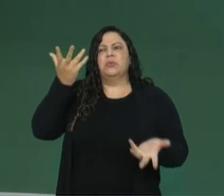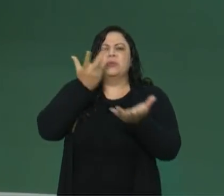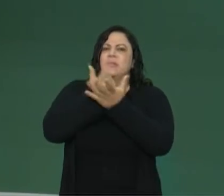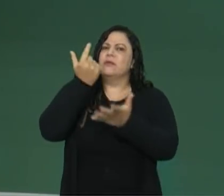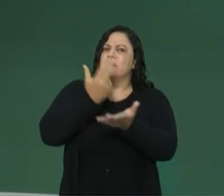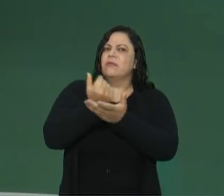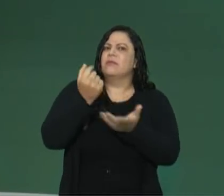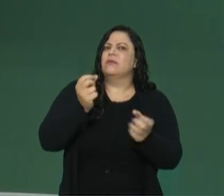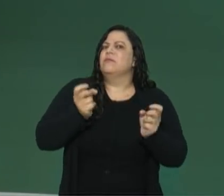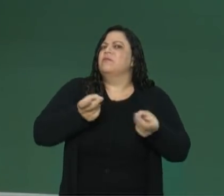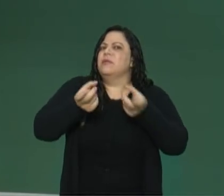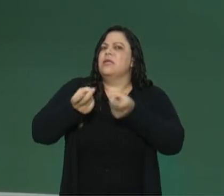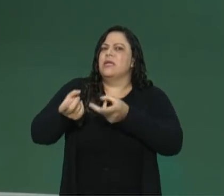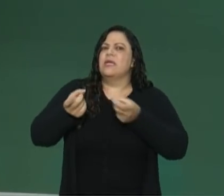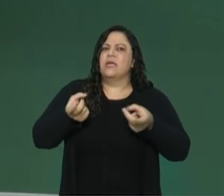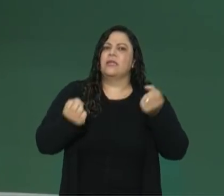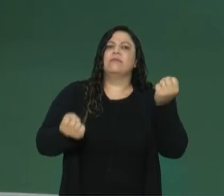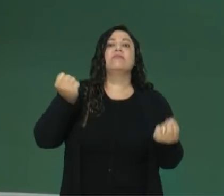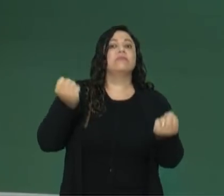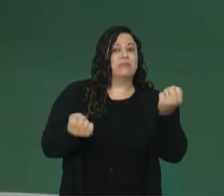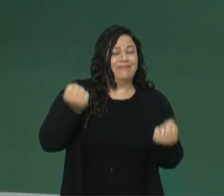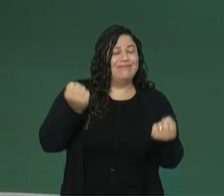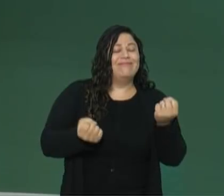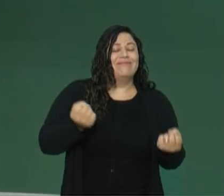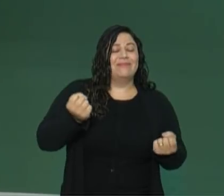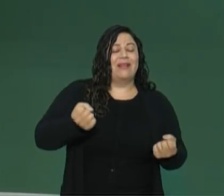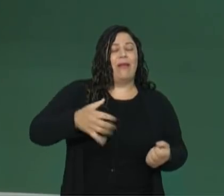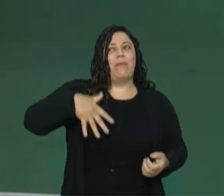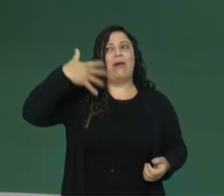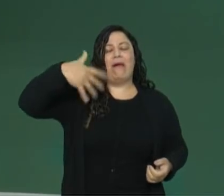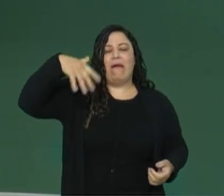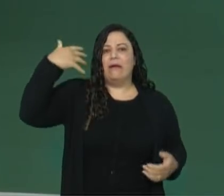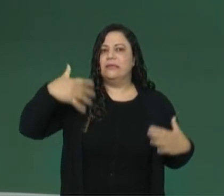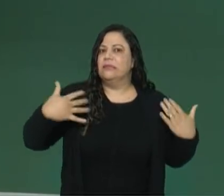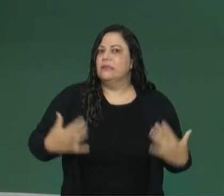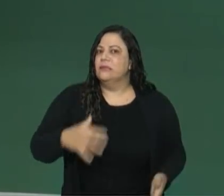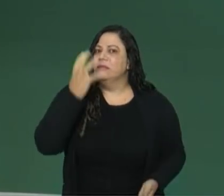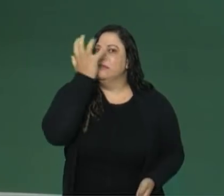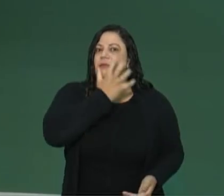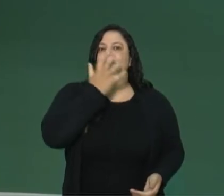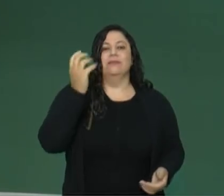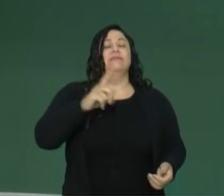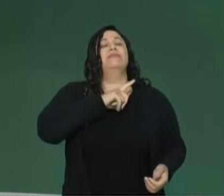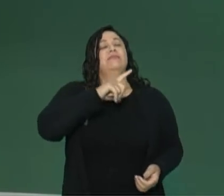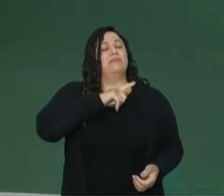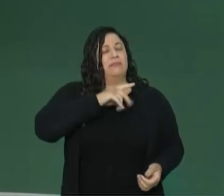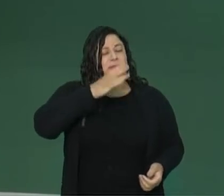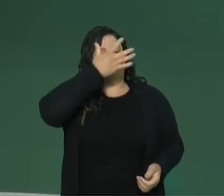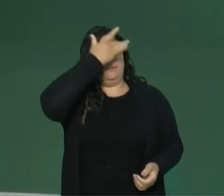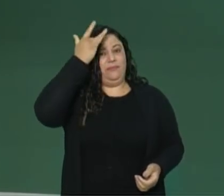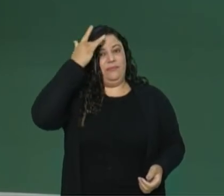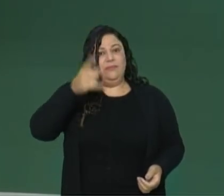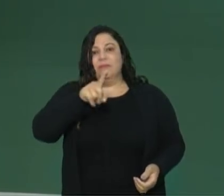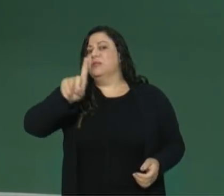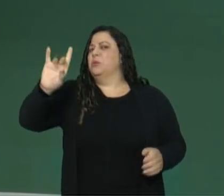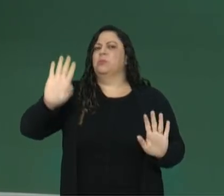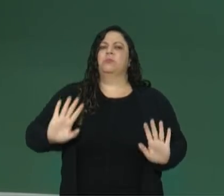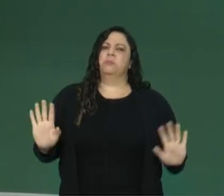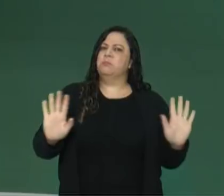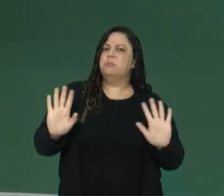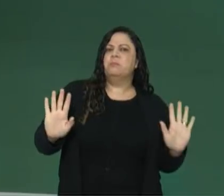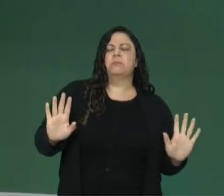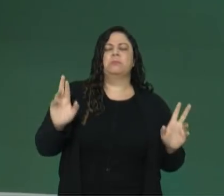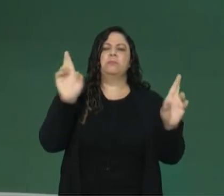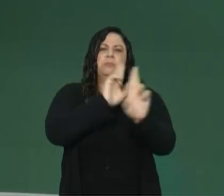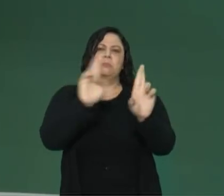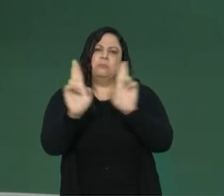carros para pagar a dívida de cartão de crédito, gente, é muito sério, né? E tem gente que não, que pode, de repente, ter uma relação boa com o cartão de